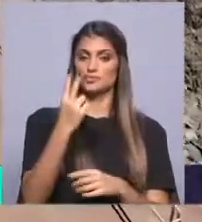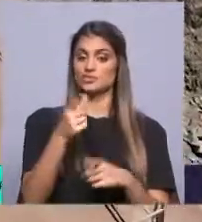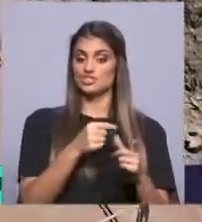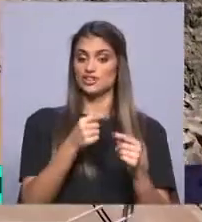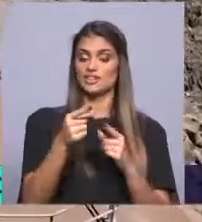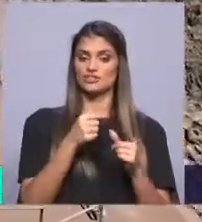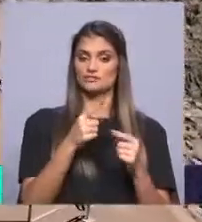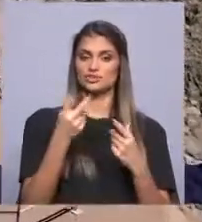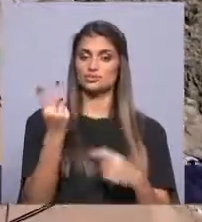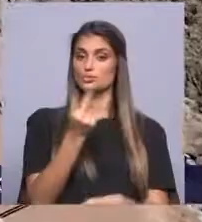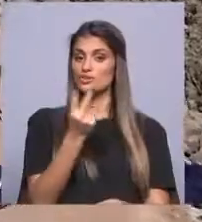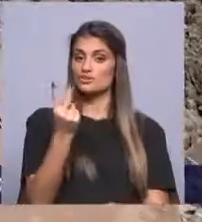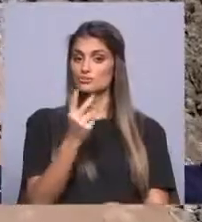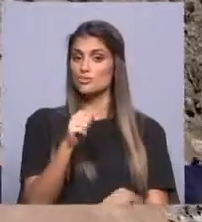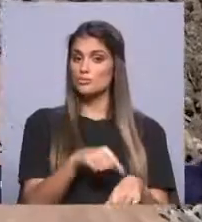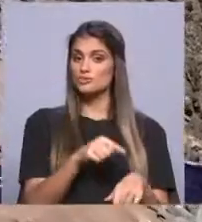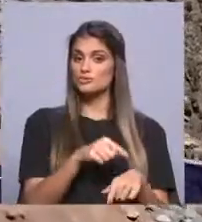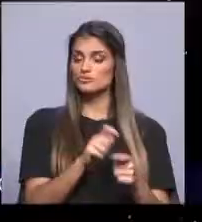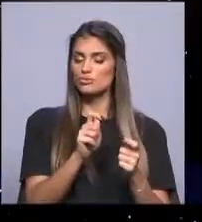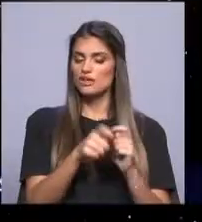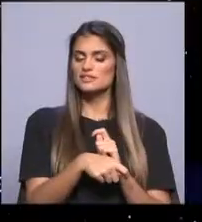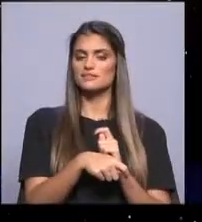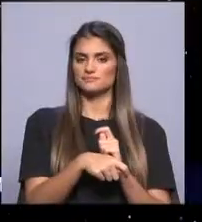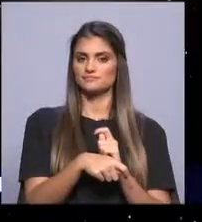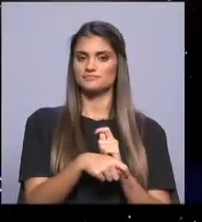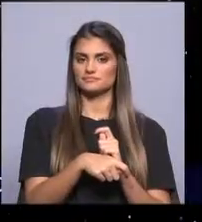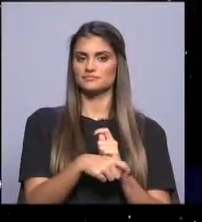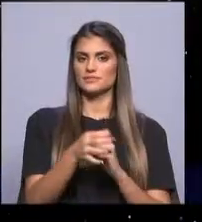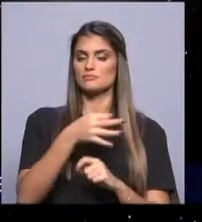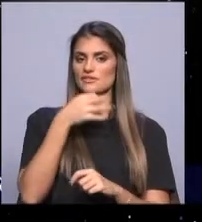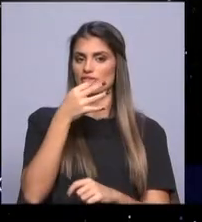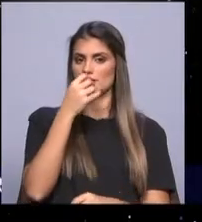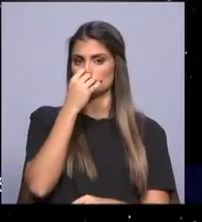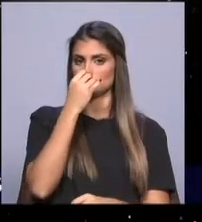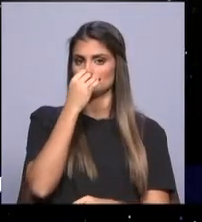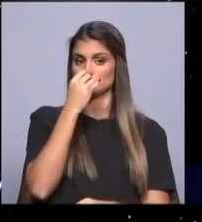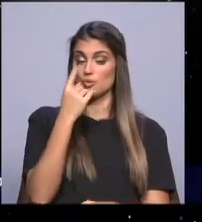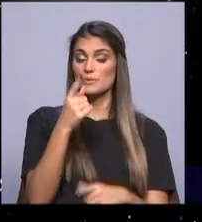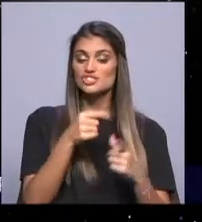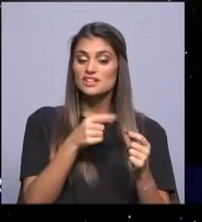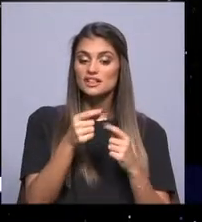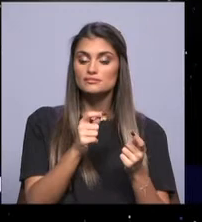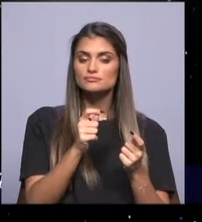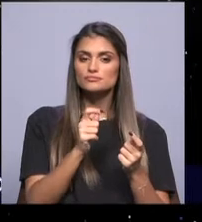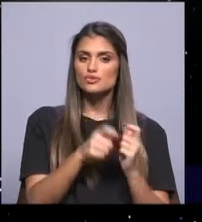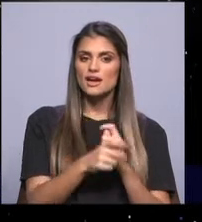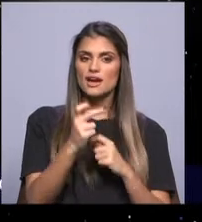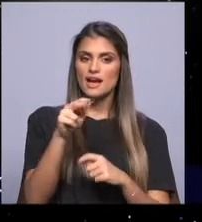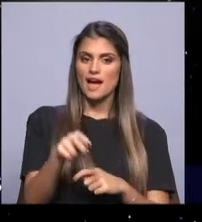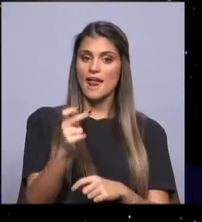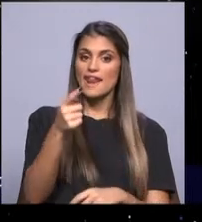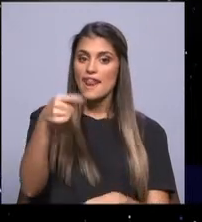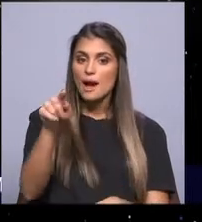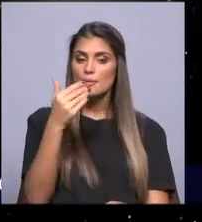estão as duas num momento de transformação. Estamos a falar de uma estrela que se está a tornar uma anã branca,